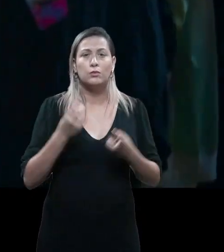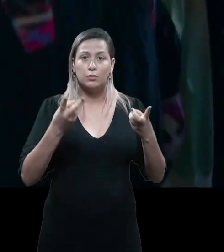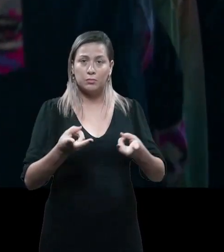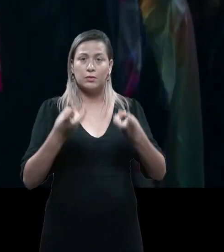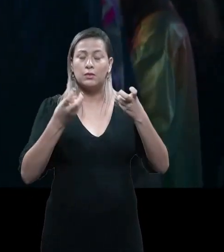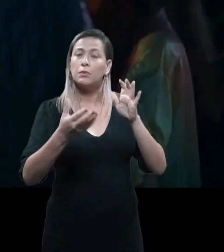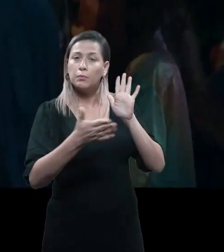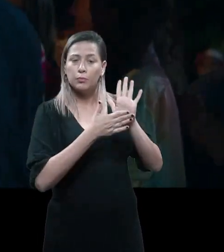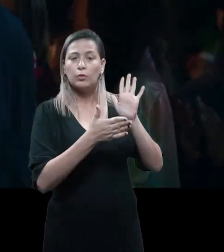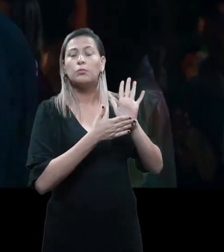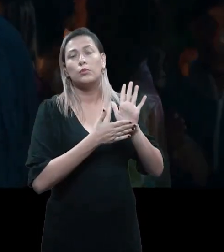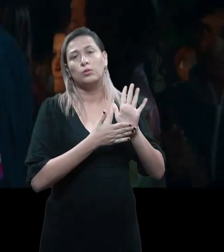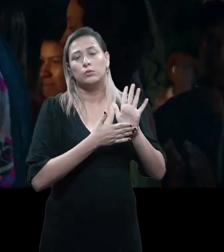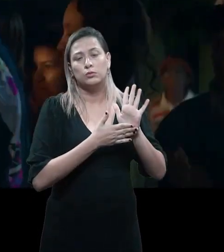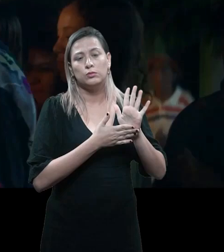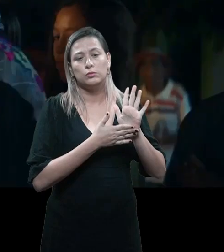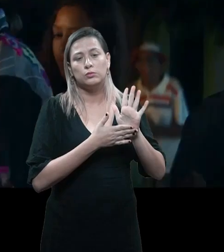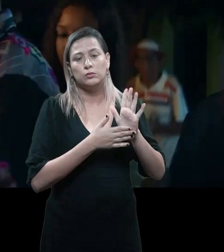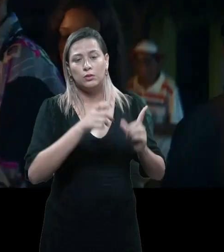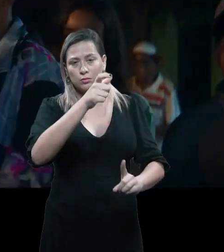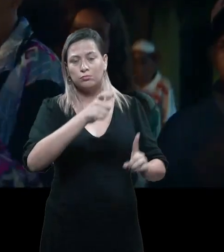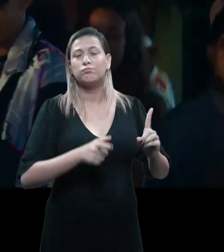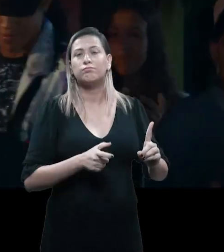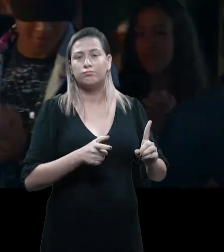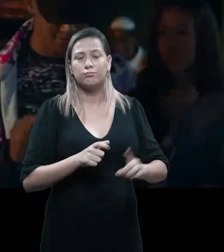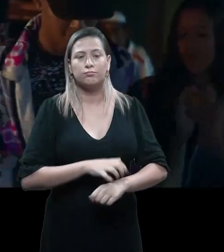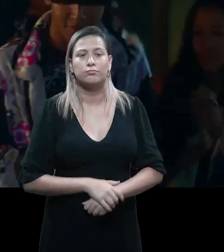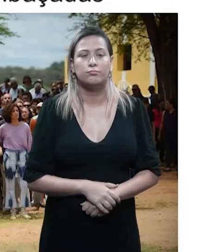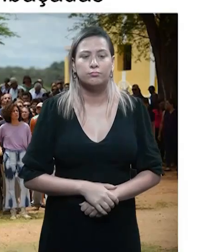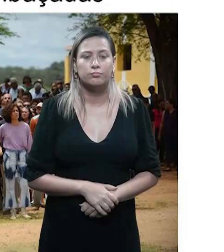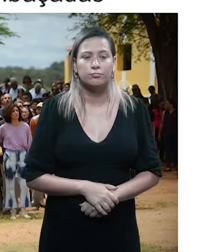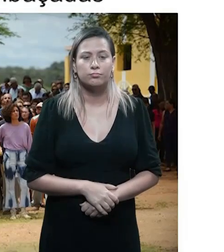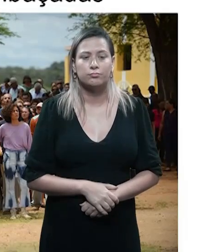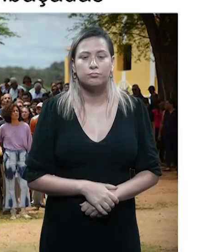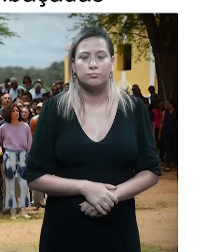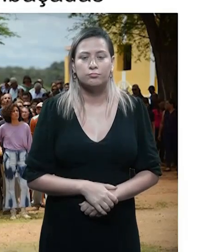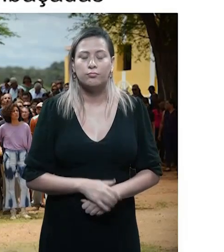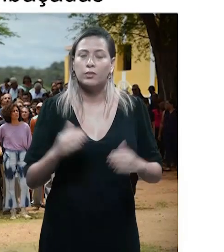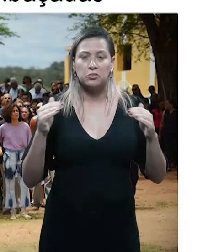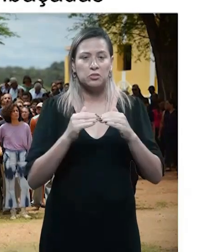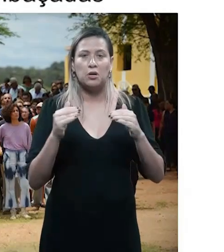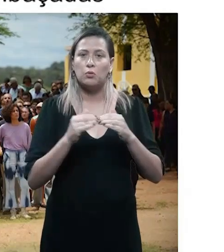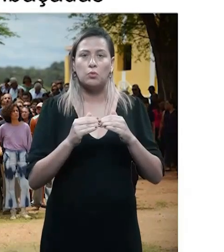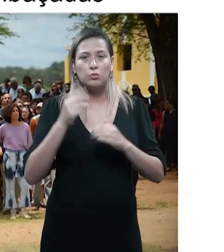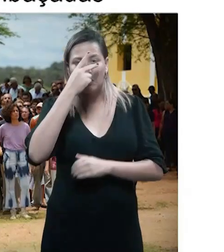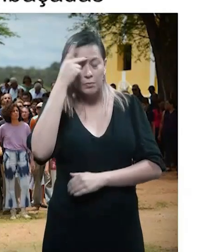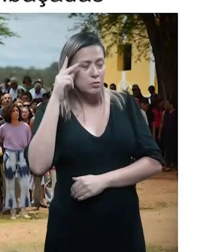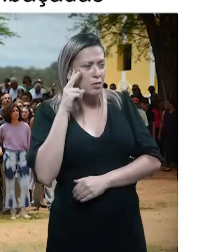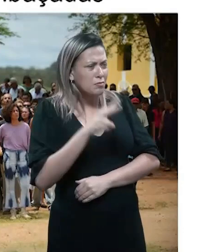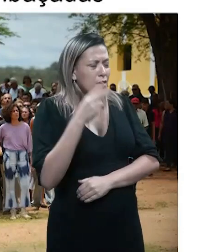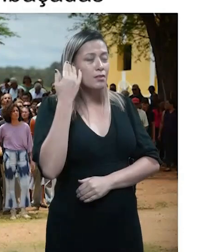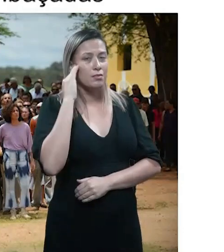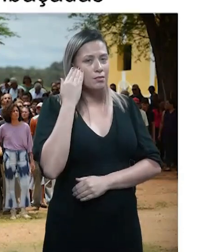julgamentos no que percebemos, propostas de como seria esse sujeito derivado de nossa